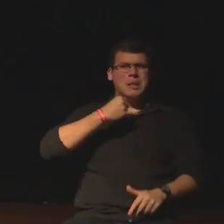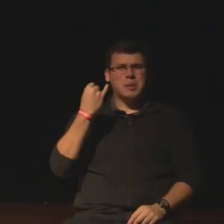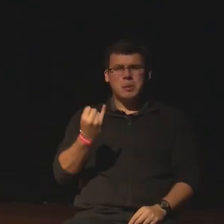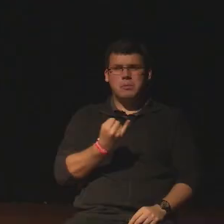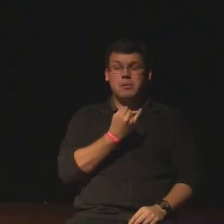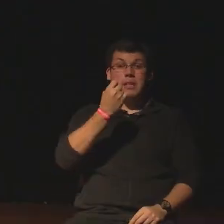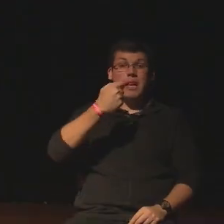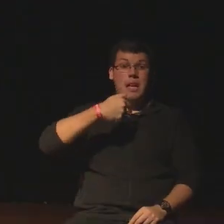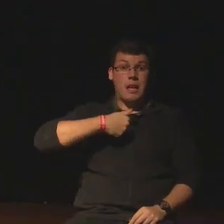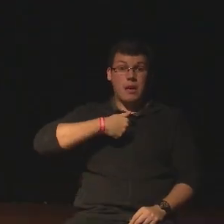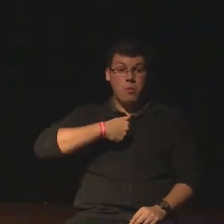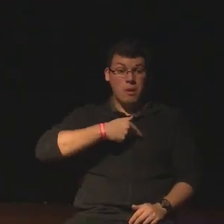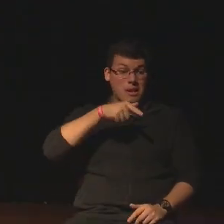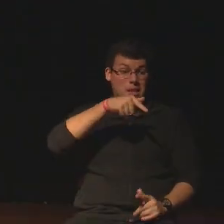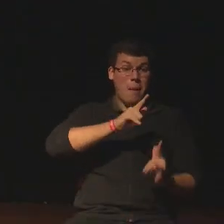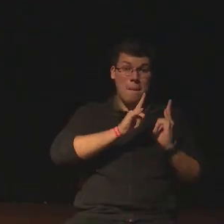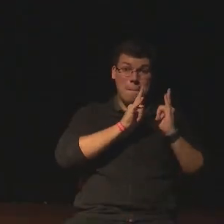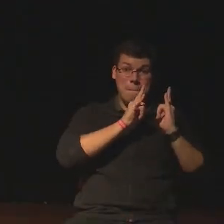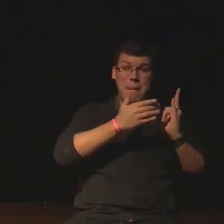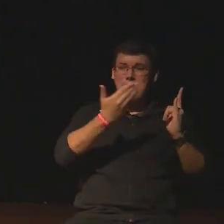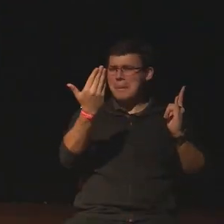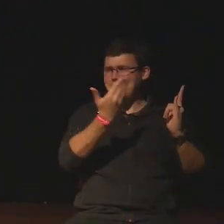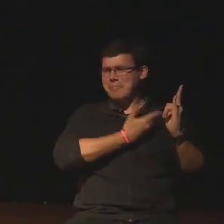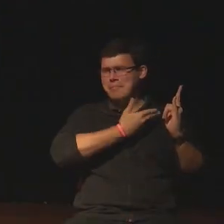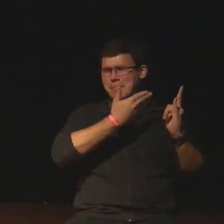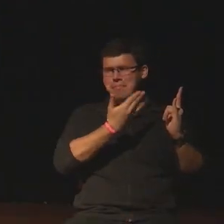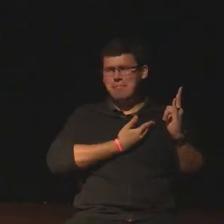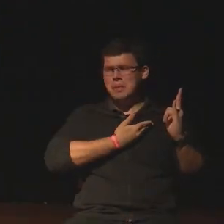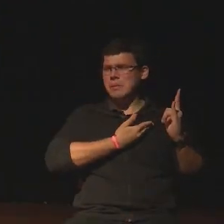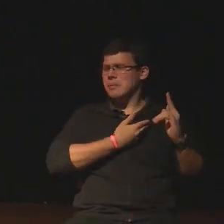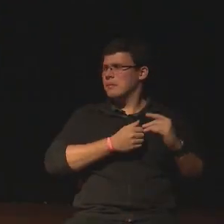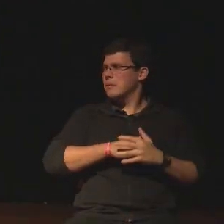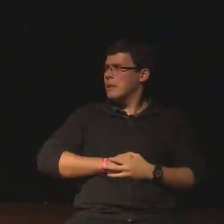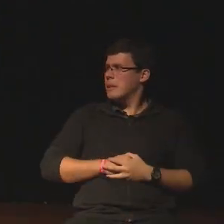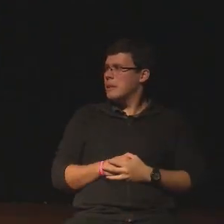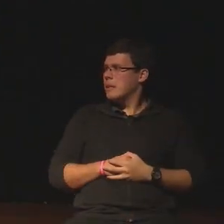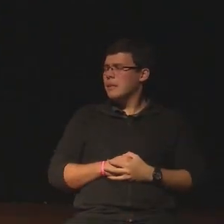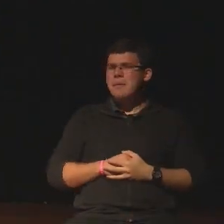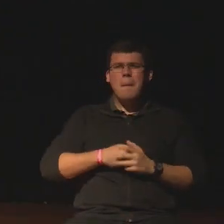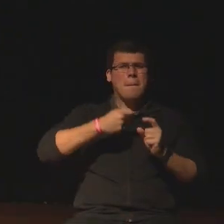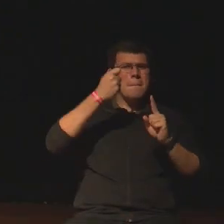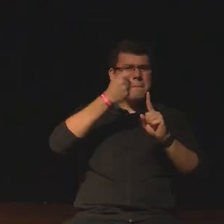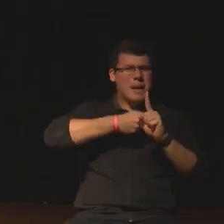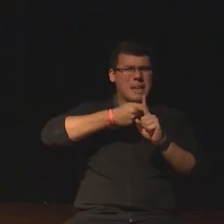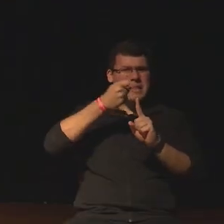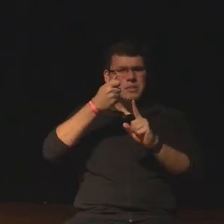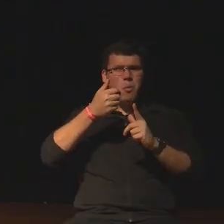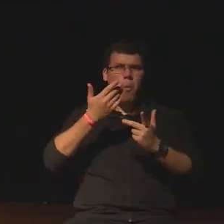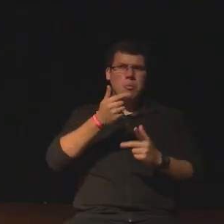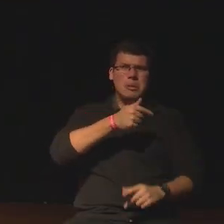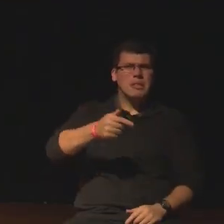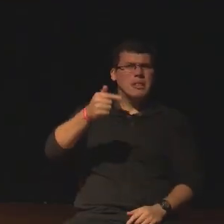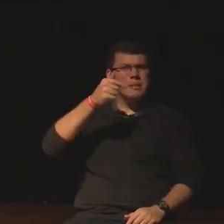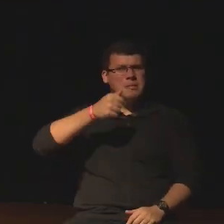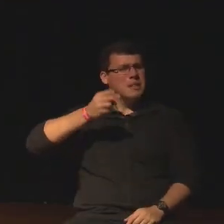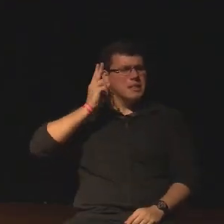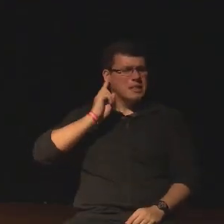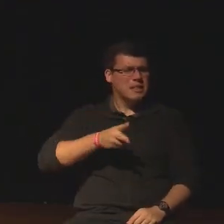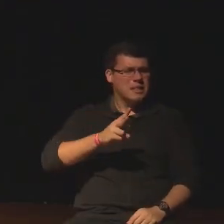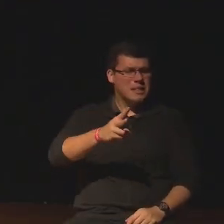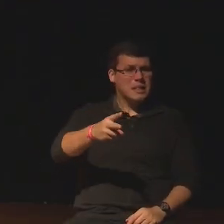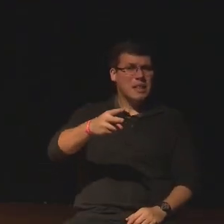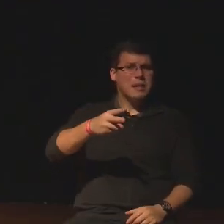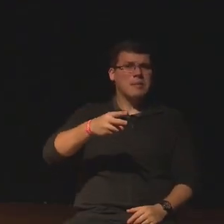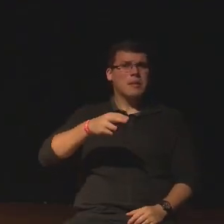MASP, frequento o MASP quase que mensalmente, semanalmente, eu estou por aqui, moro muito